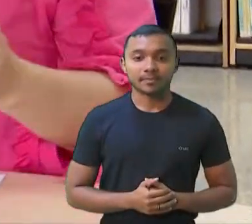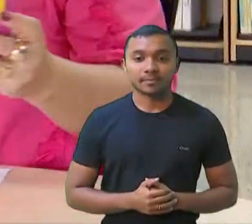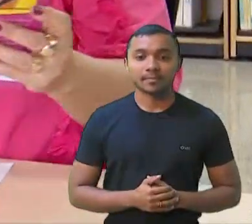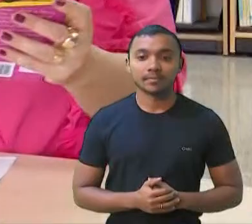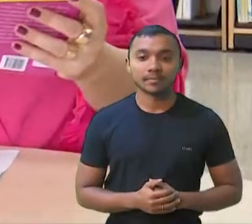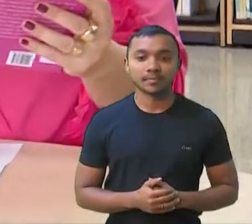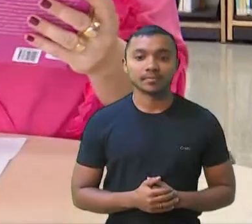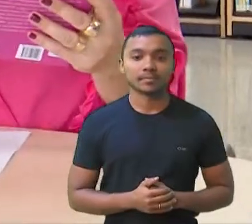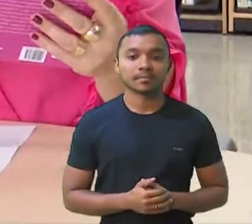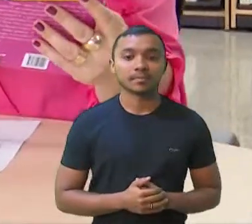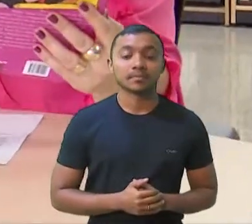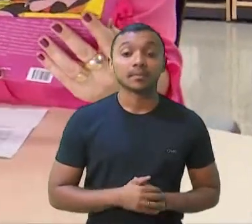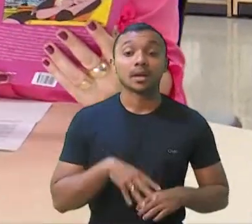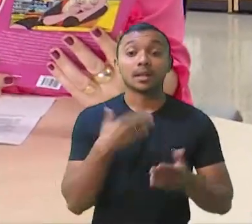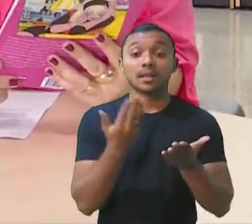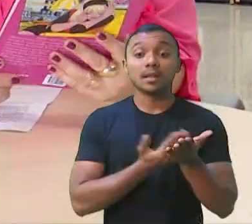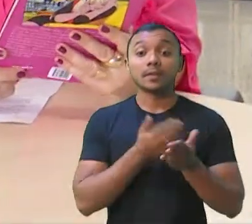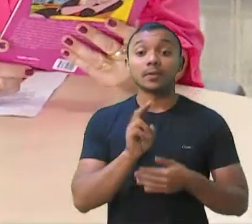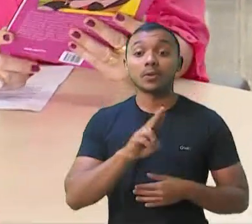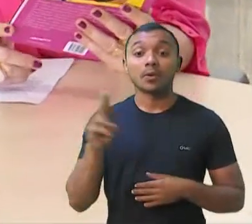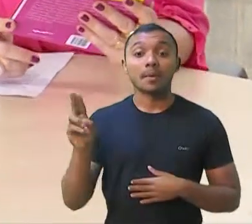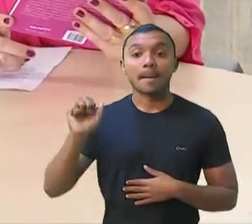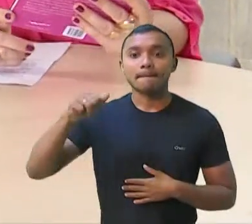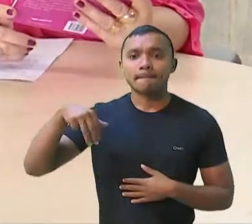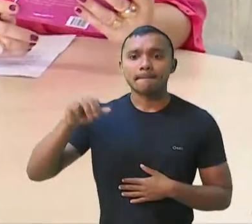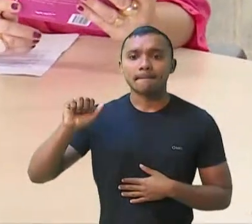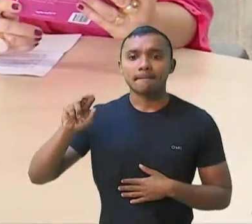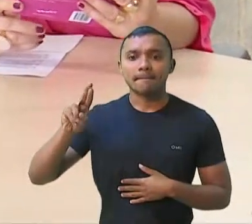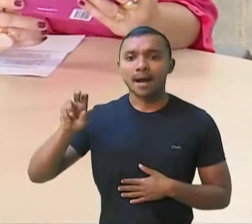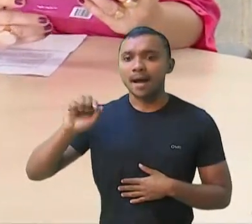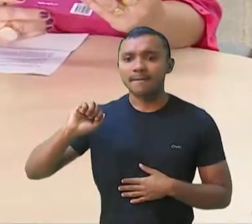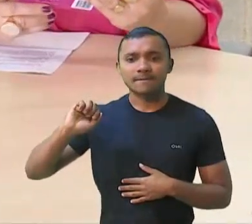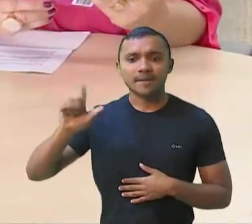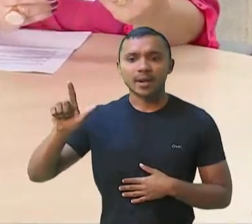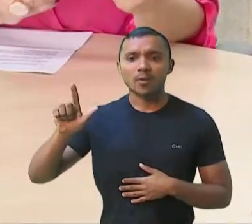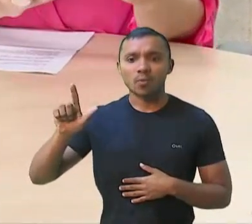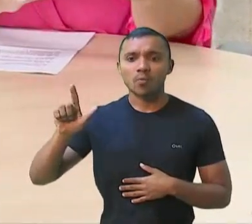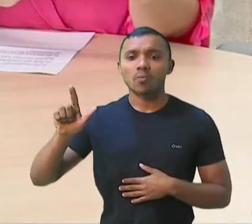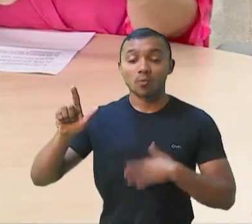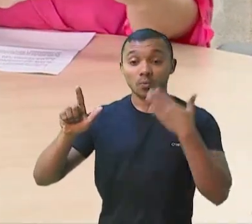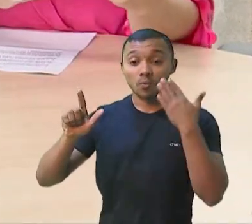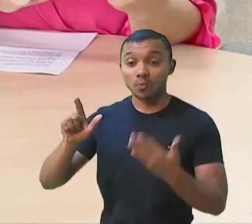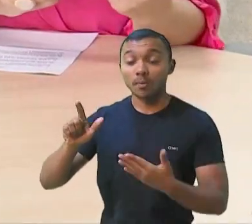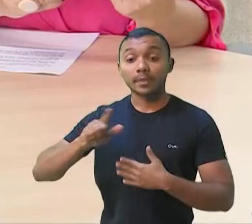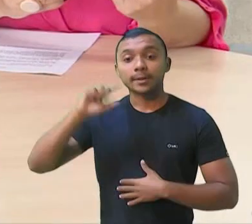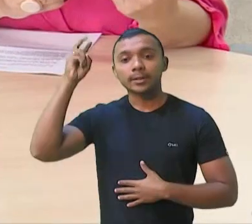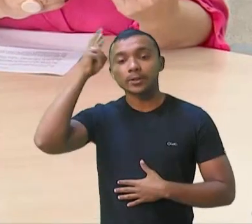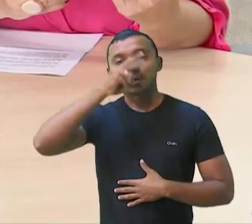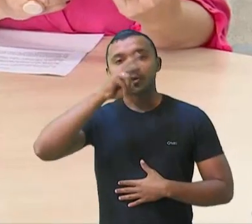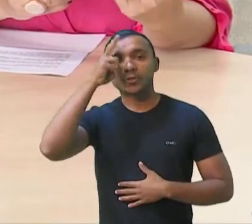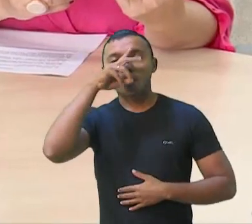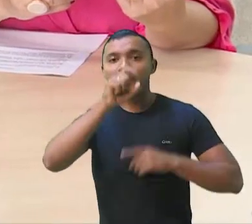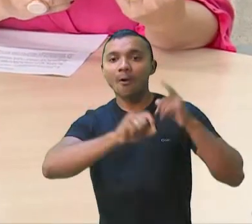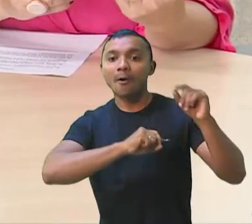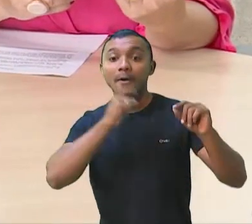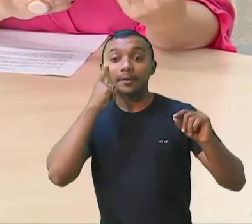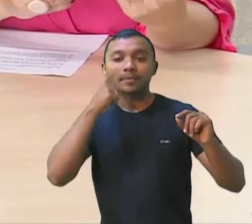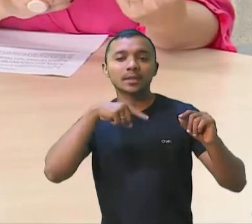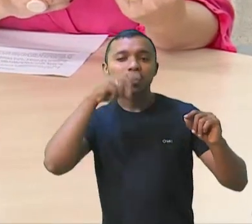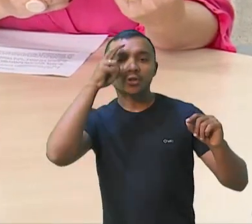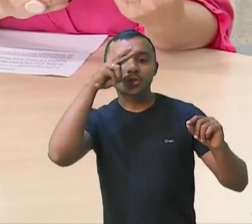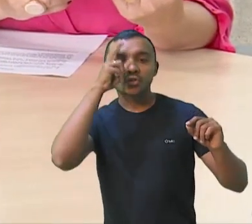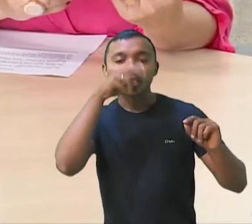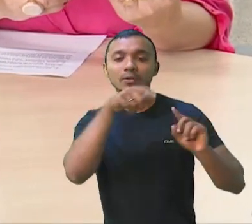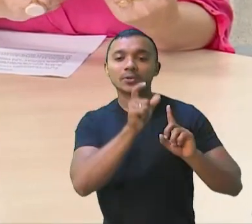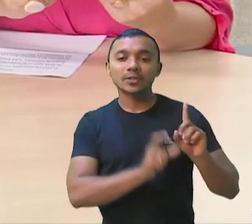livro A Noite em que a Marvel fez o mundo chorar, a história por trás da morte da namorada